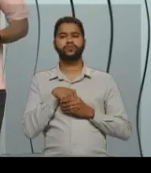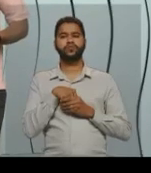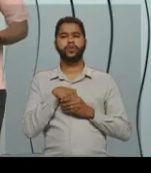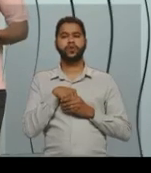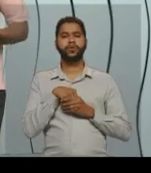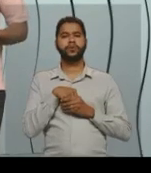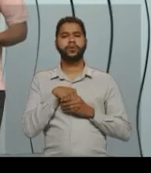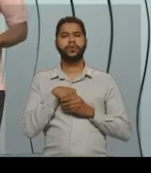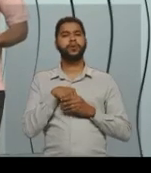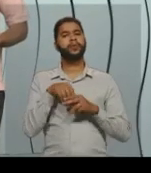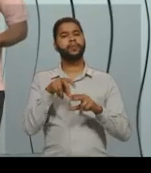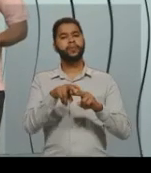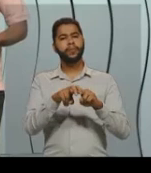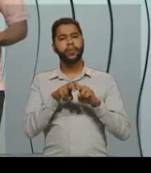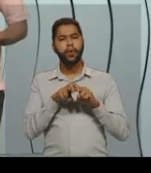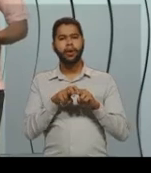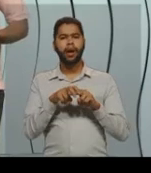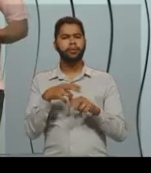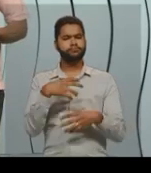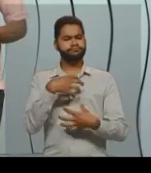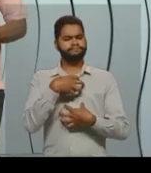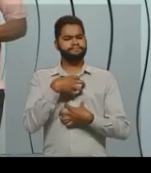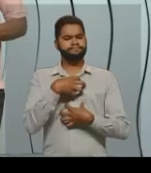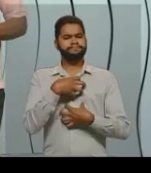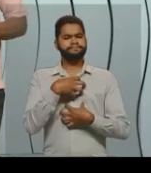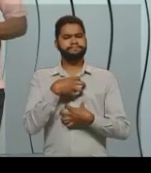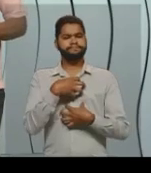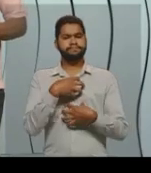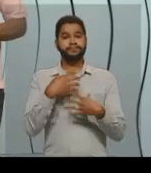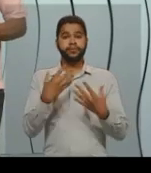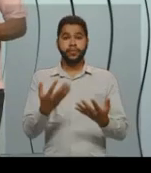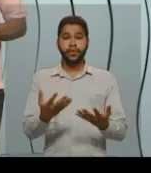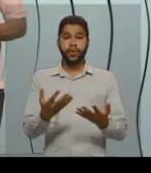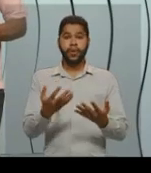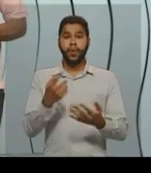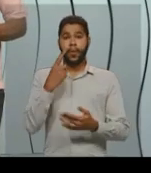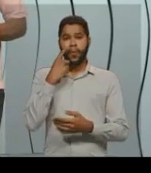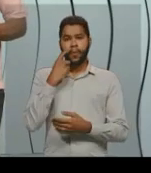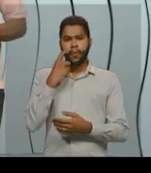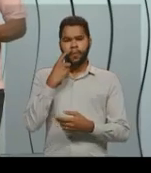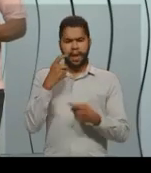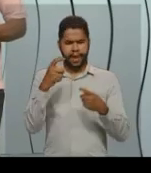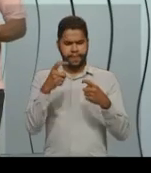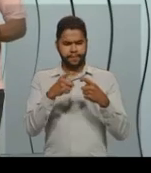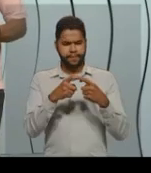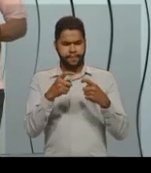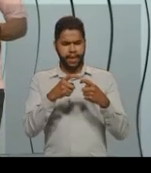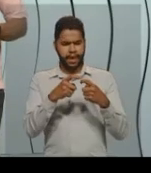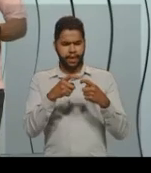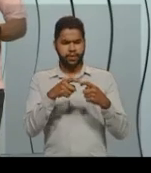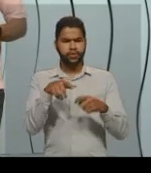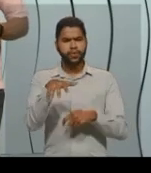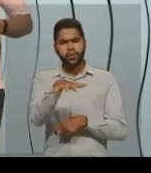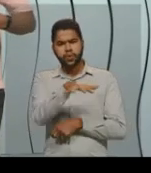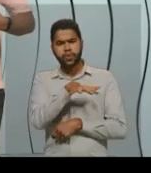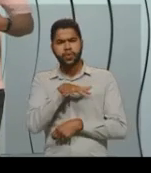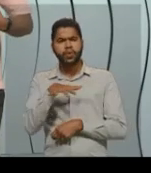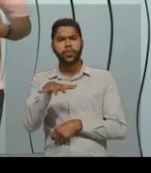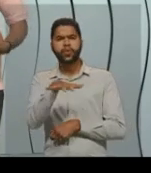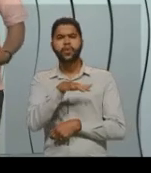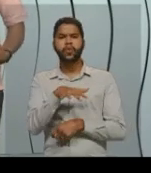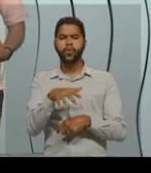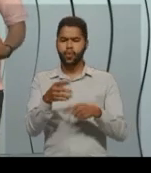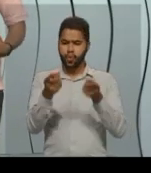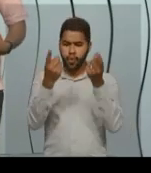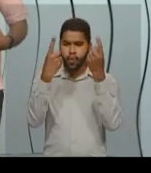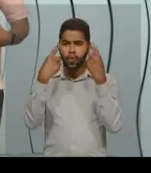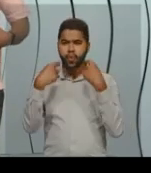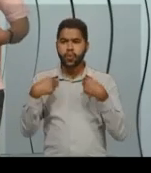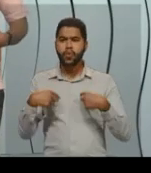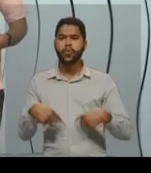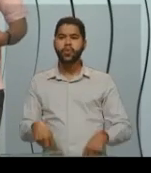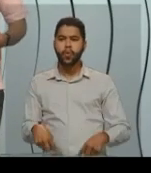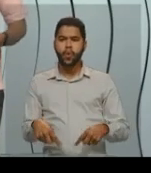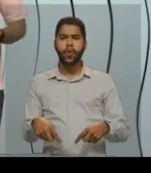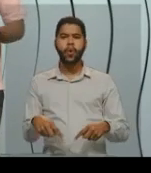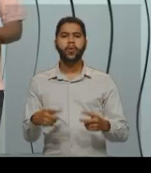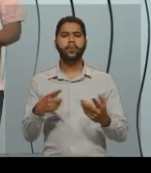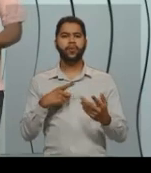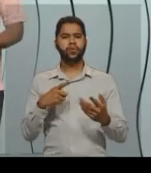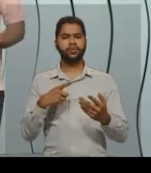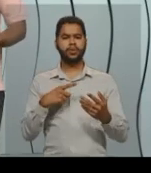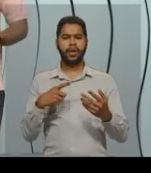gente adquire através dos sentidos. Então, o fato do pai dele ser um médico e a medicina trata do corpo físico, então